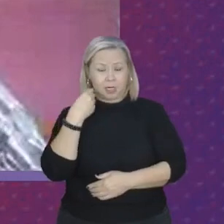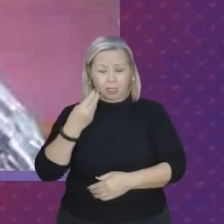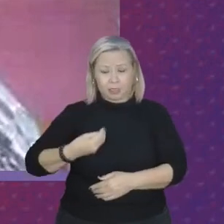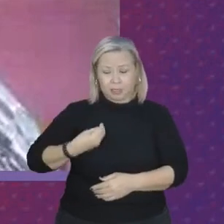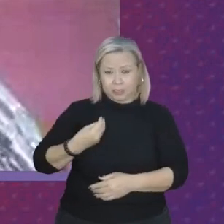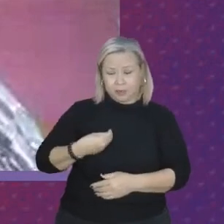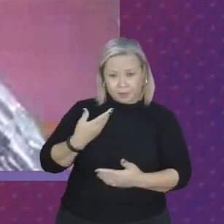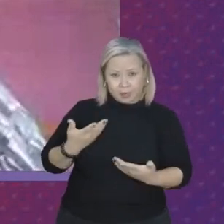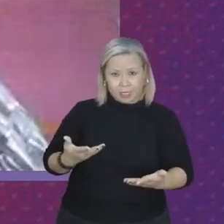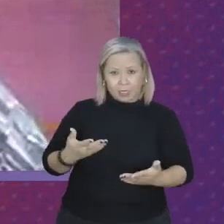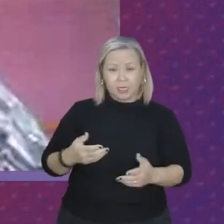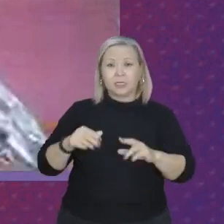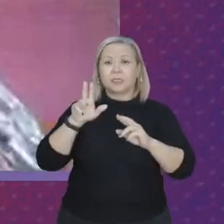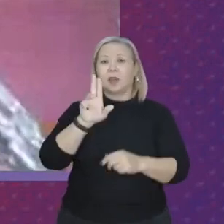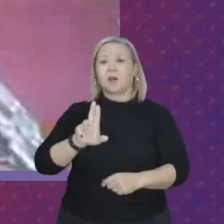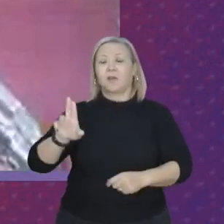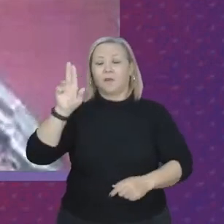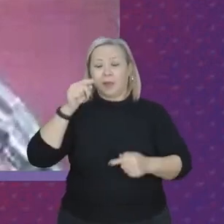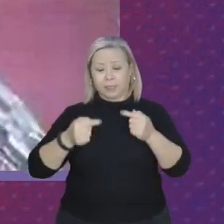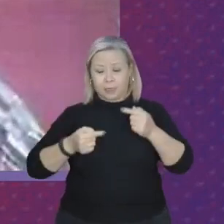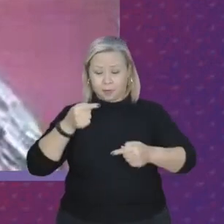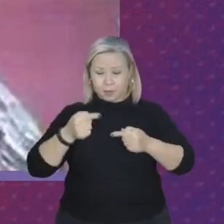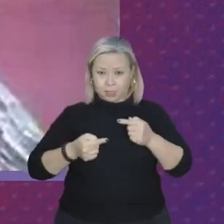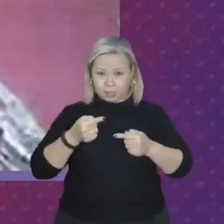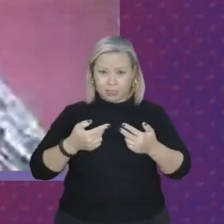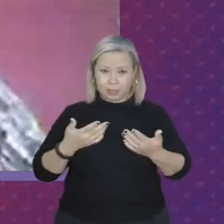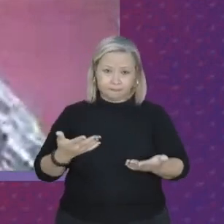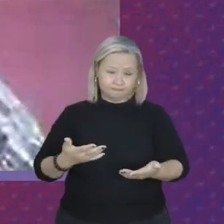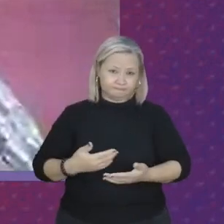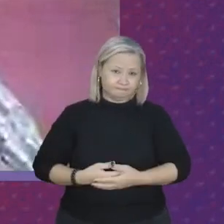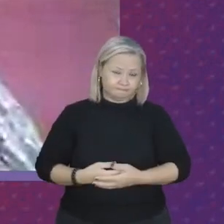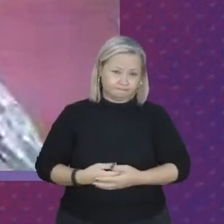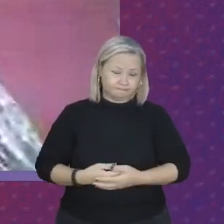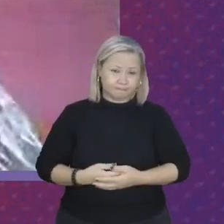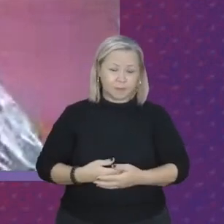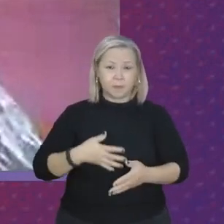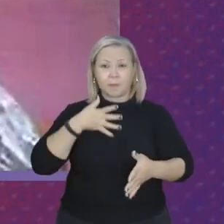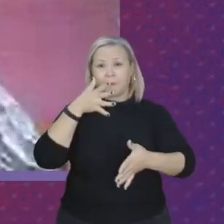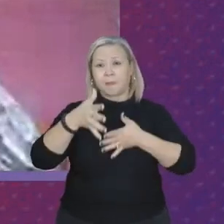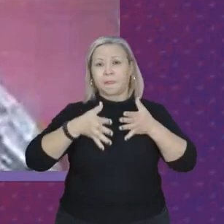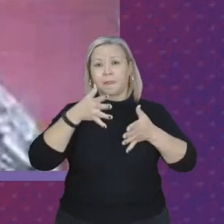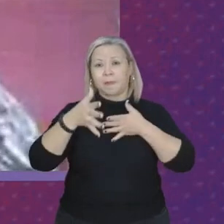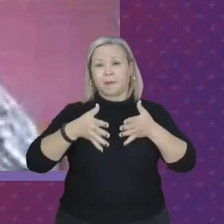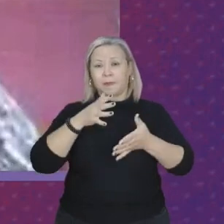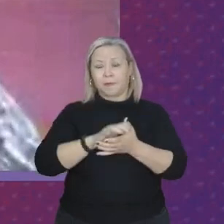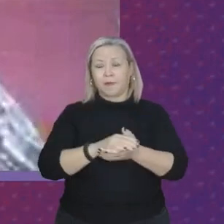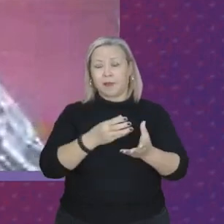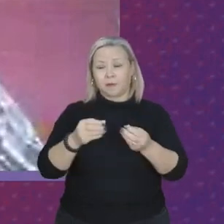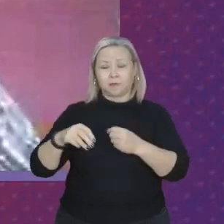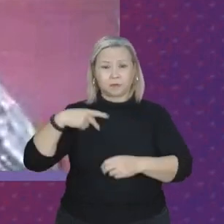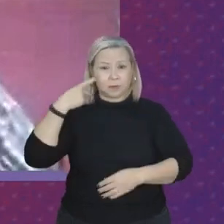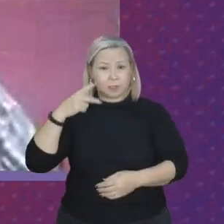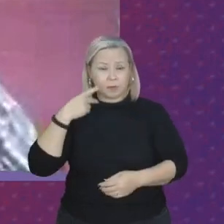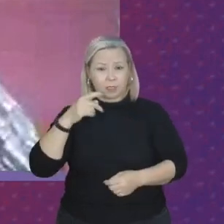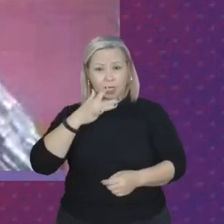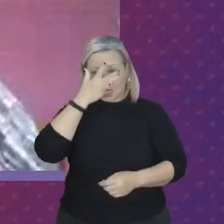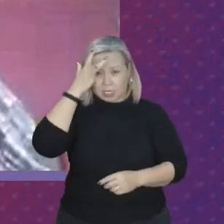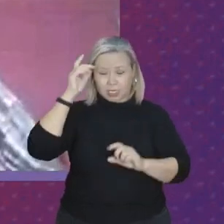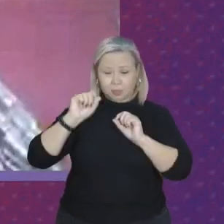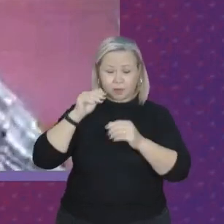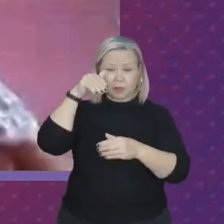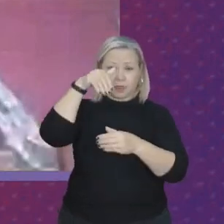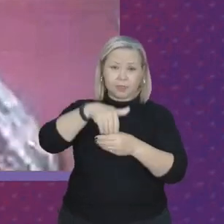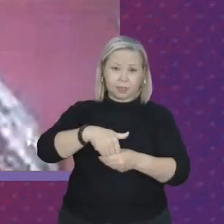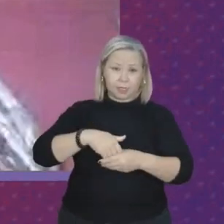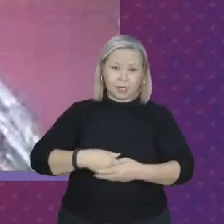seja no universo da política, né, e aí hoje a gente fala muito das parlamentares e das pessoas que se elegem,